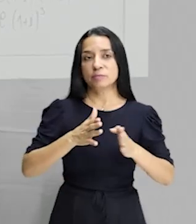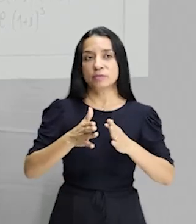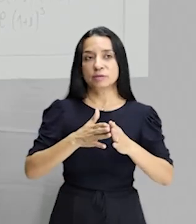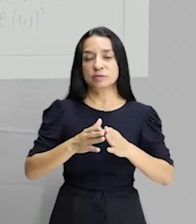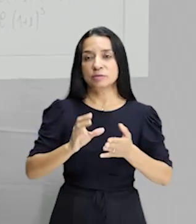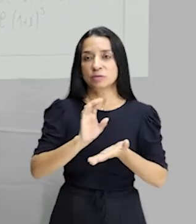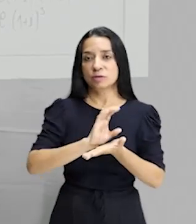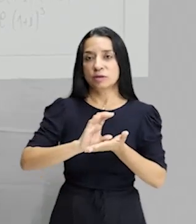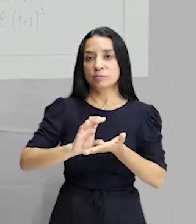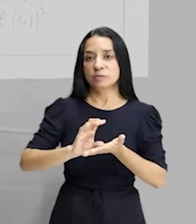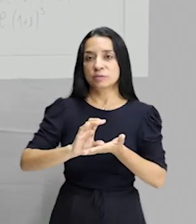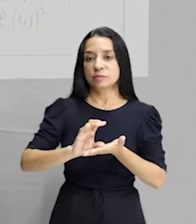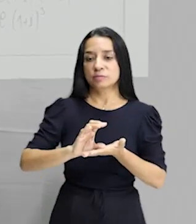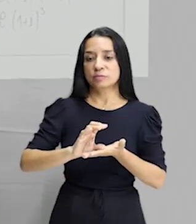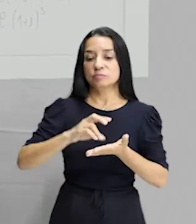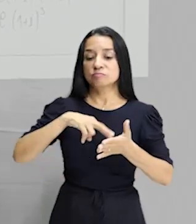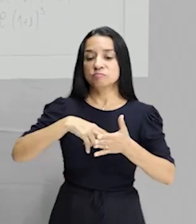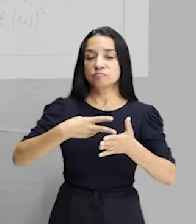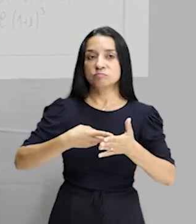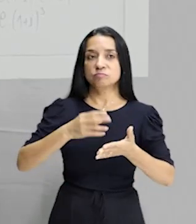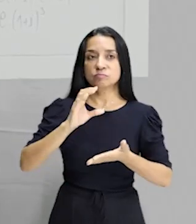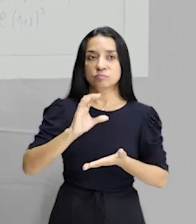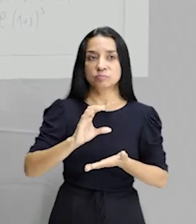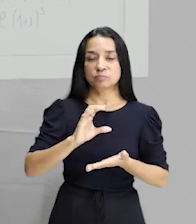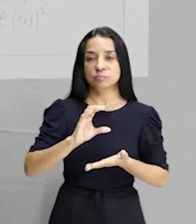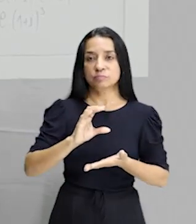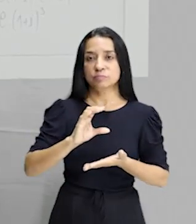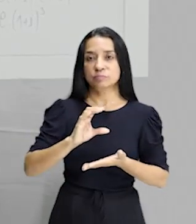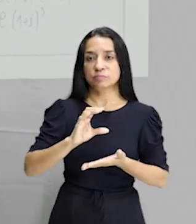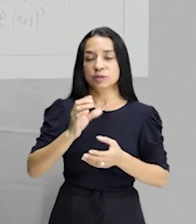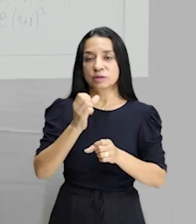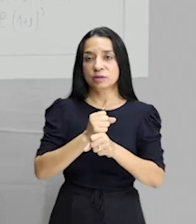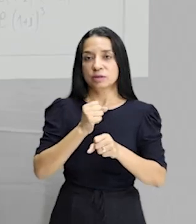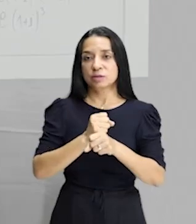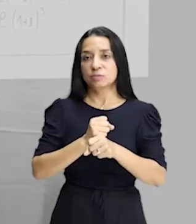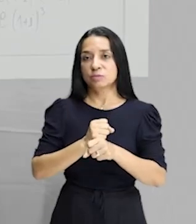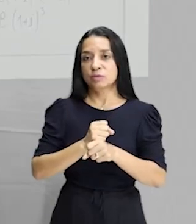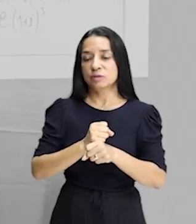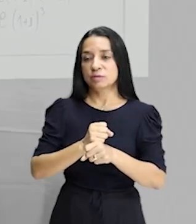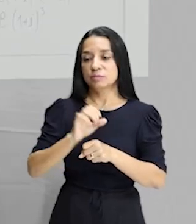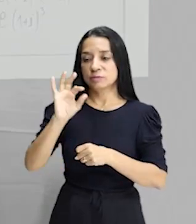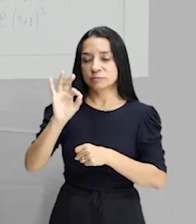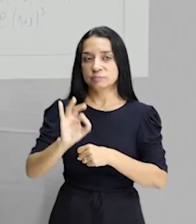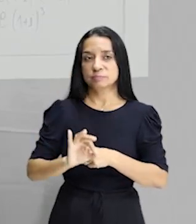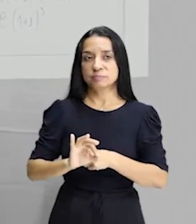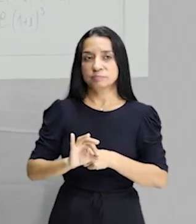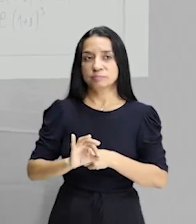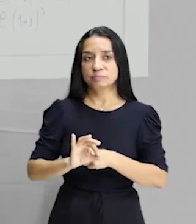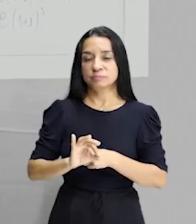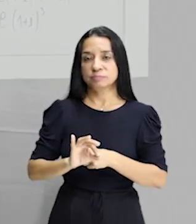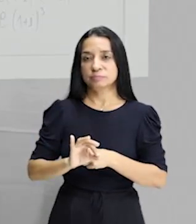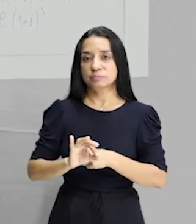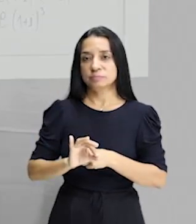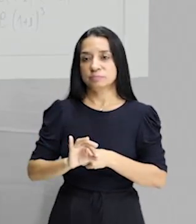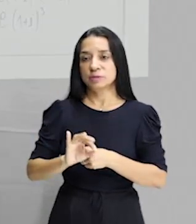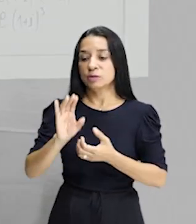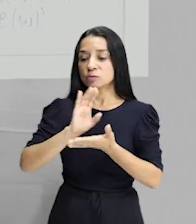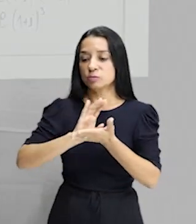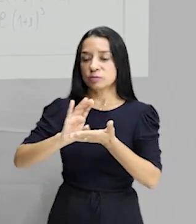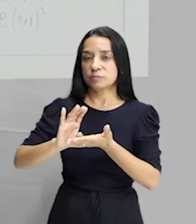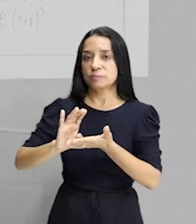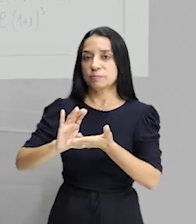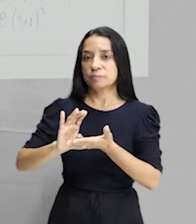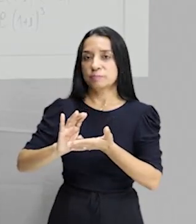é ser certo aí você vai calcular essa taxa né vai incidir sobre esse Capital